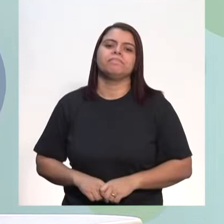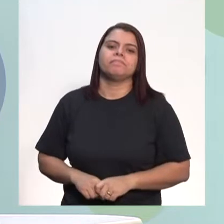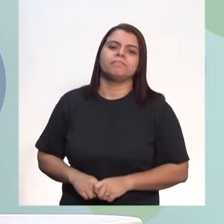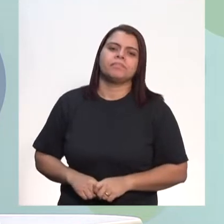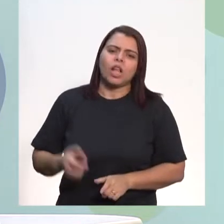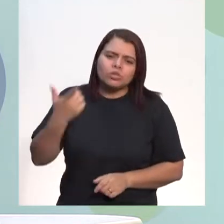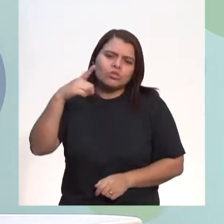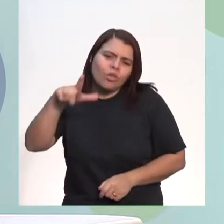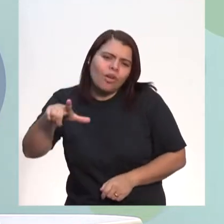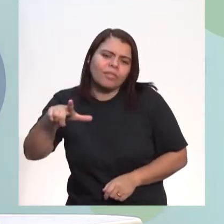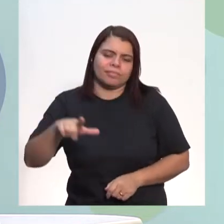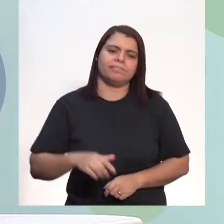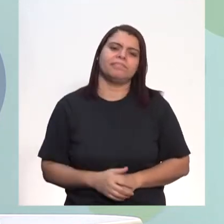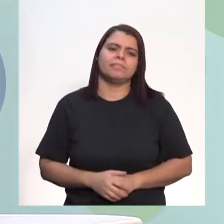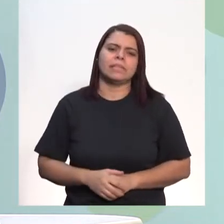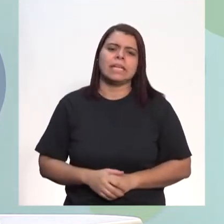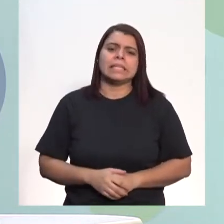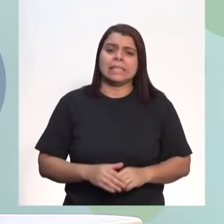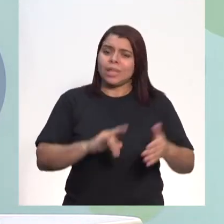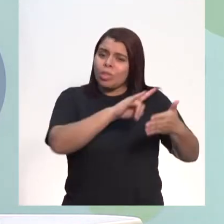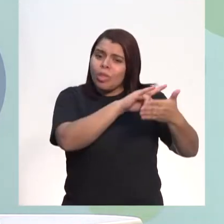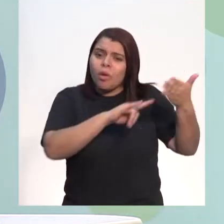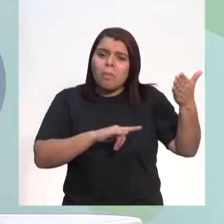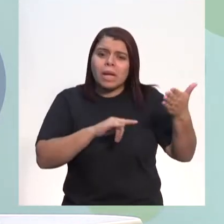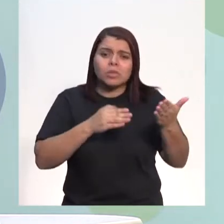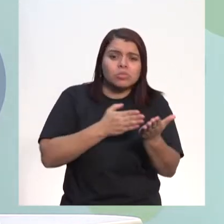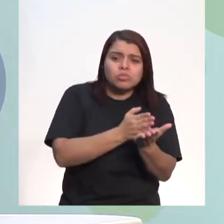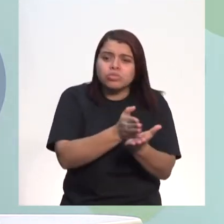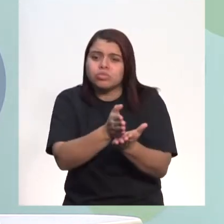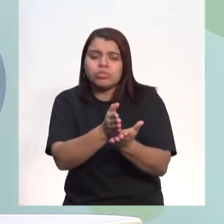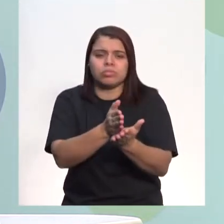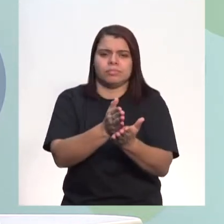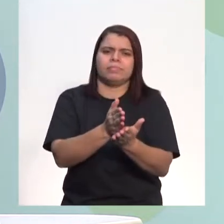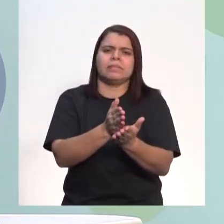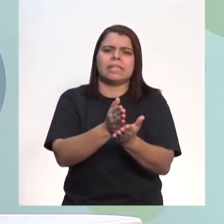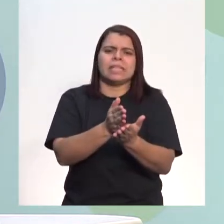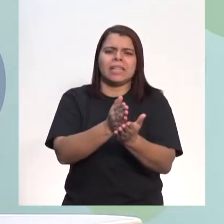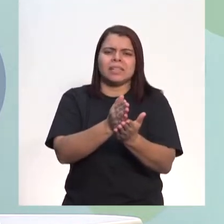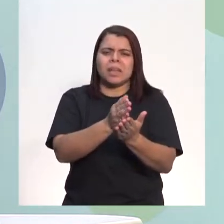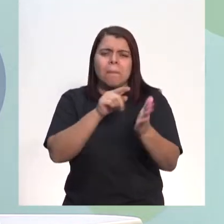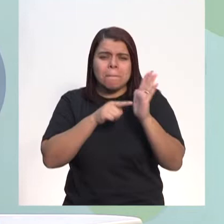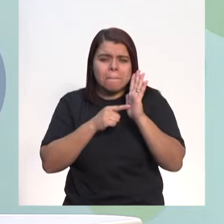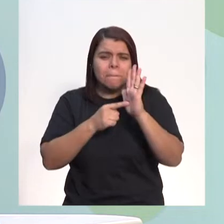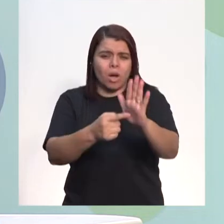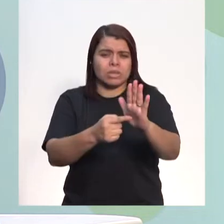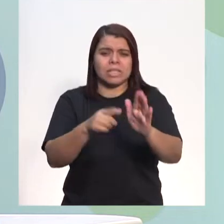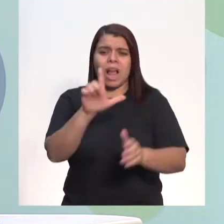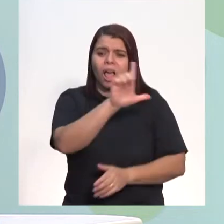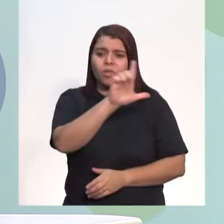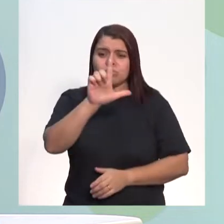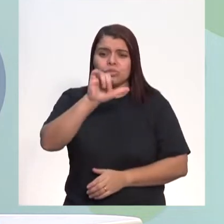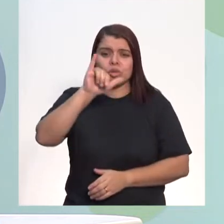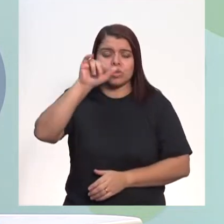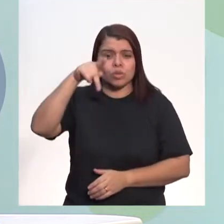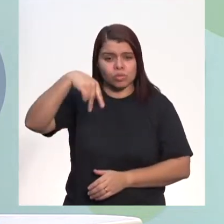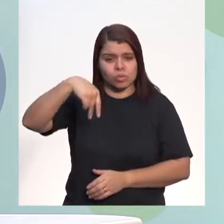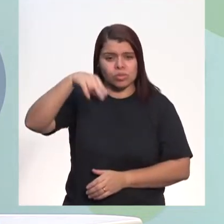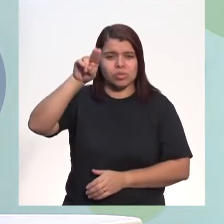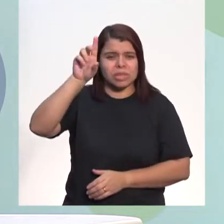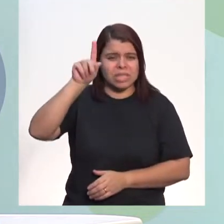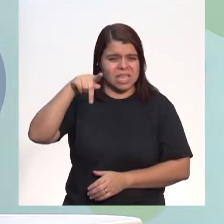e justamente o documento orientador é o que traz o link para esse trabalho muito bacana que a equipe da COPED